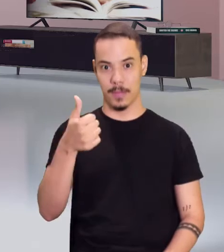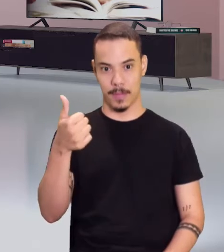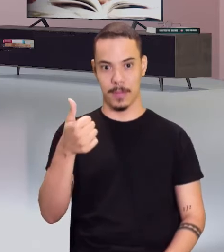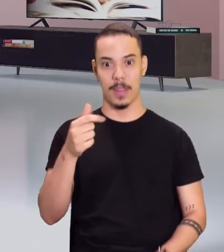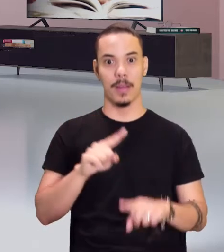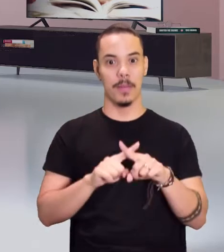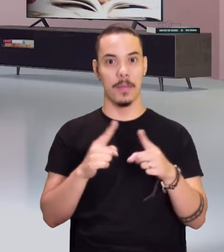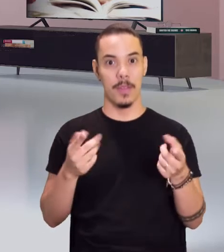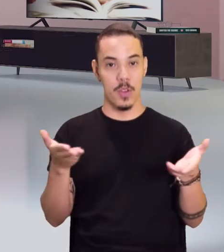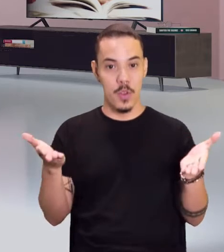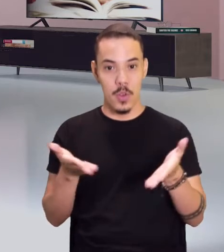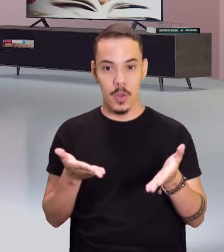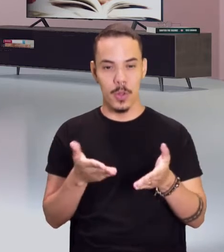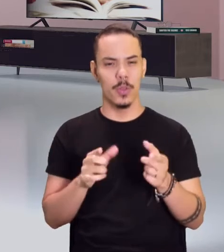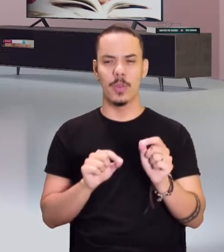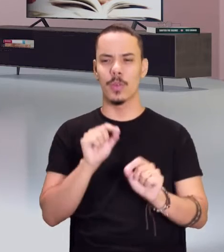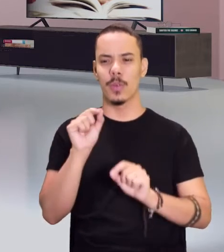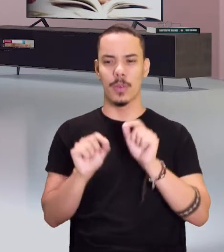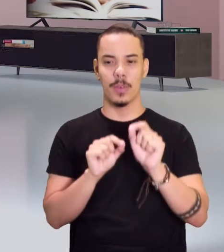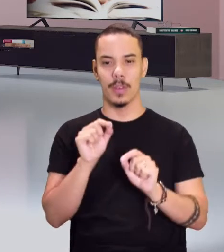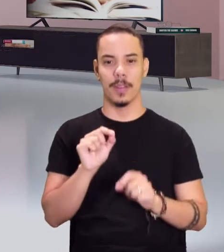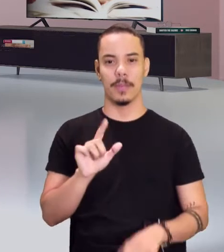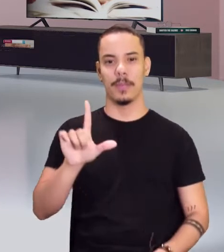41.1, mas só que hoje, Amadinho,